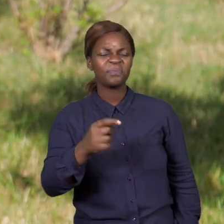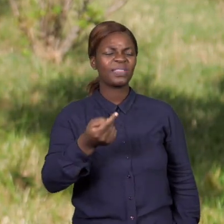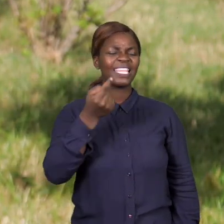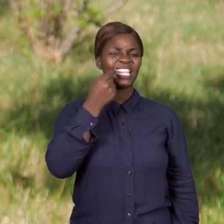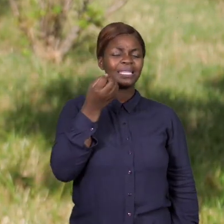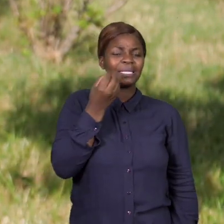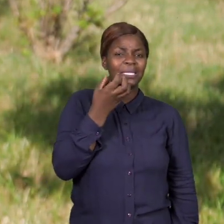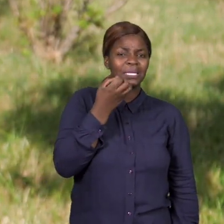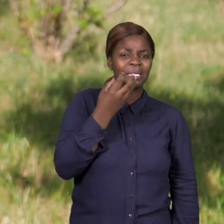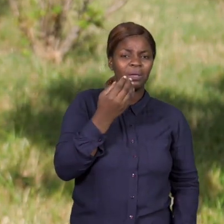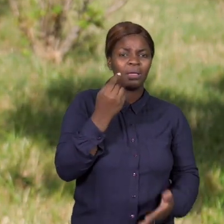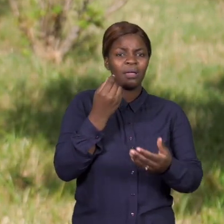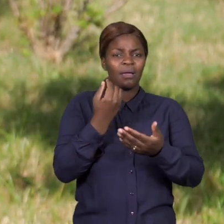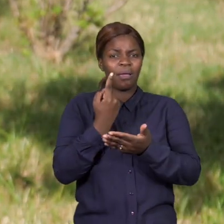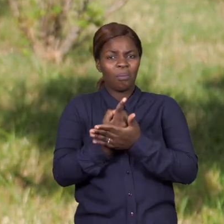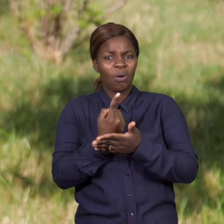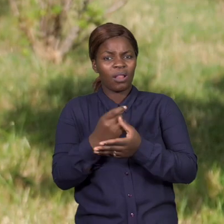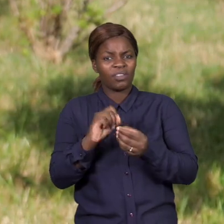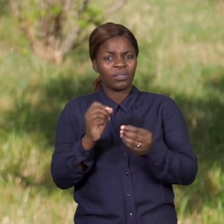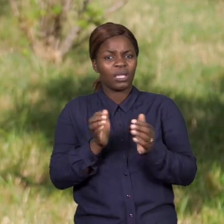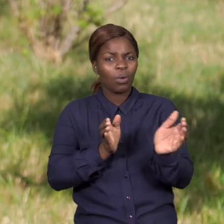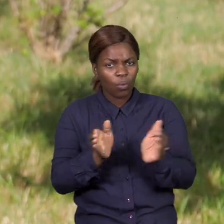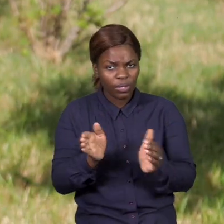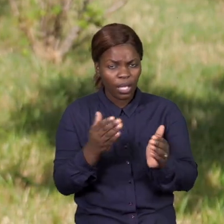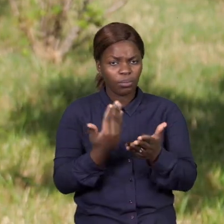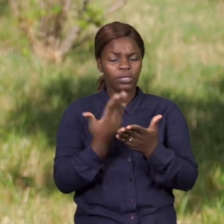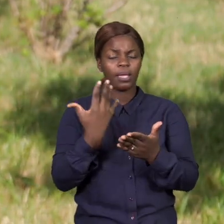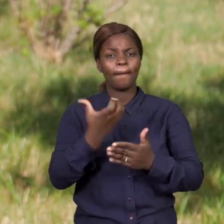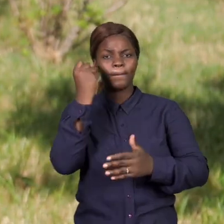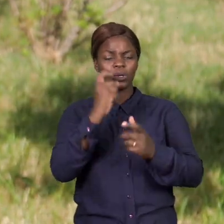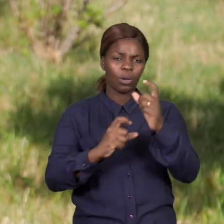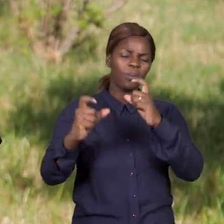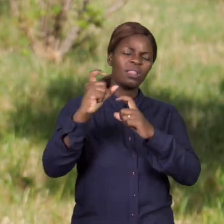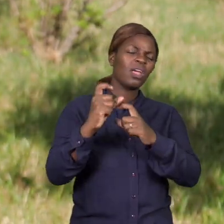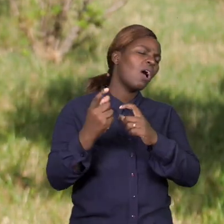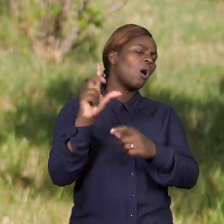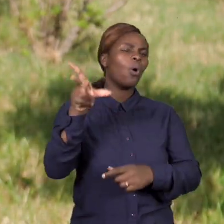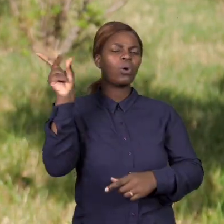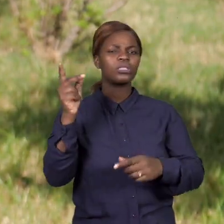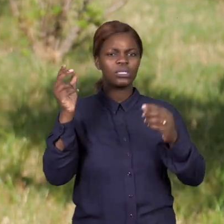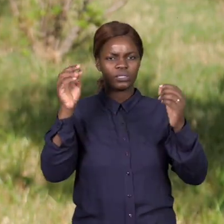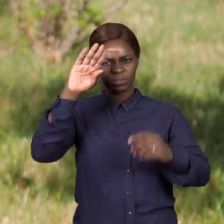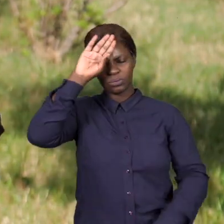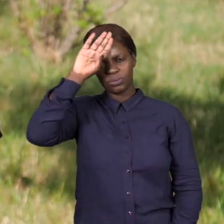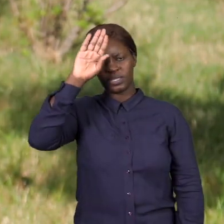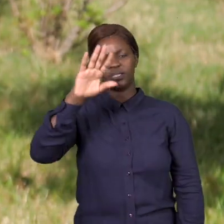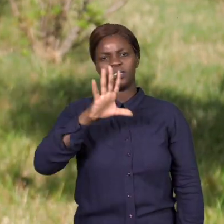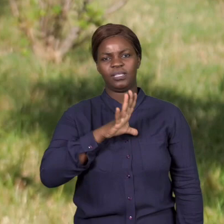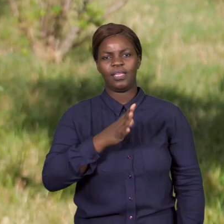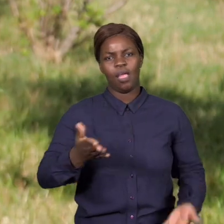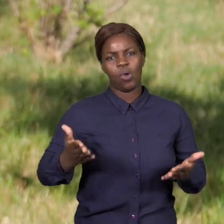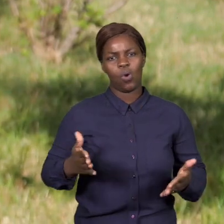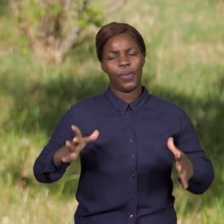dentárias, doenças gengivais podem aumentar o risco de doenças cardiovasculares, diabetes e a outras condições